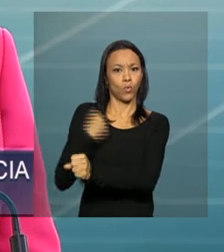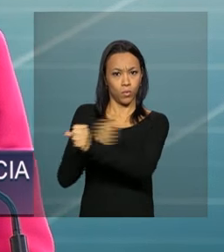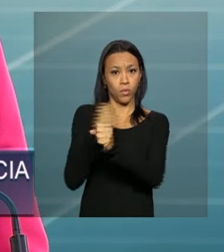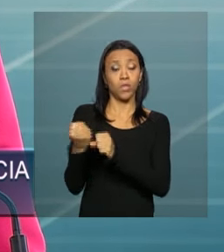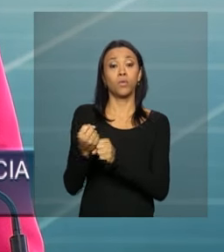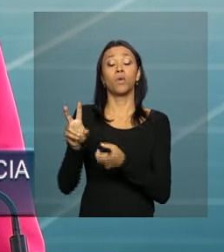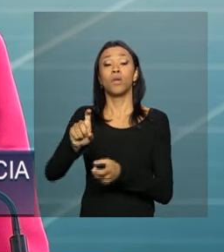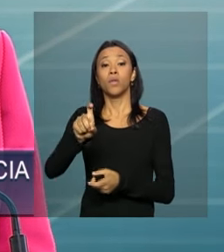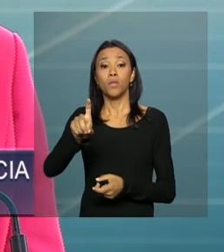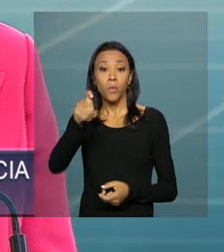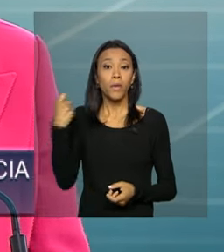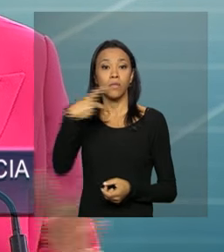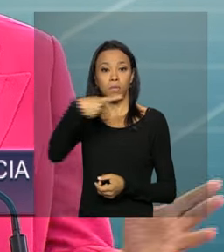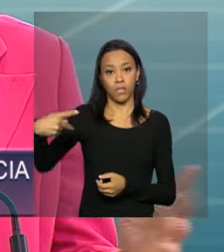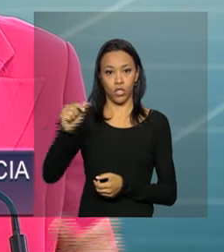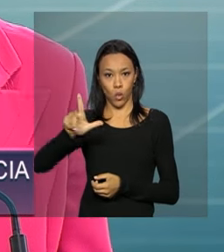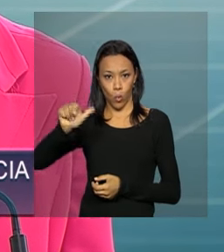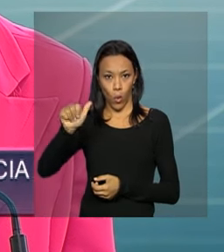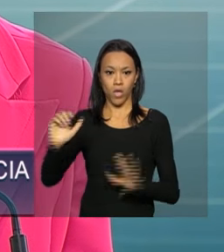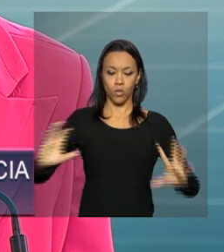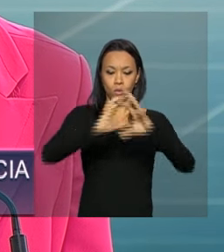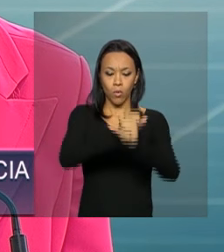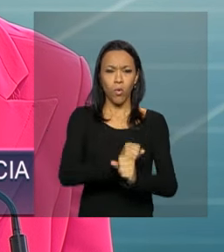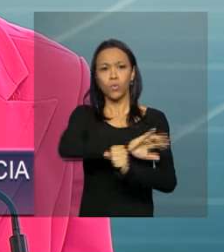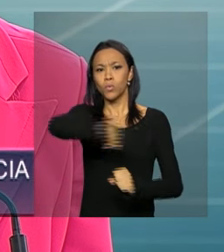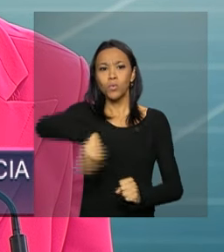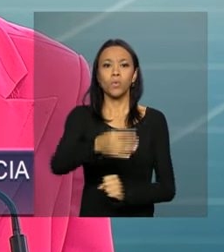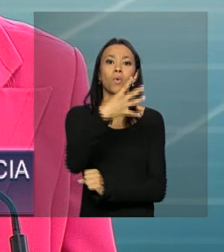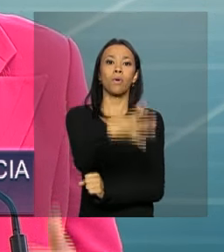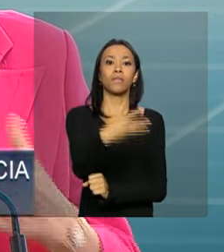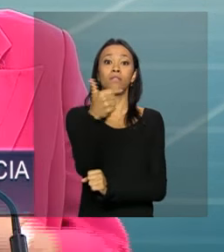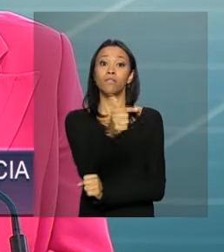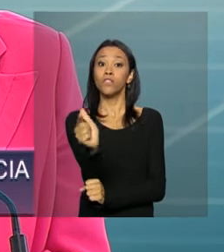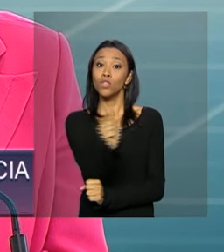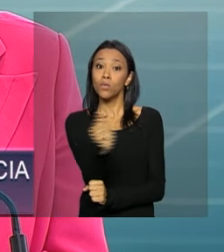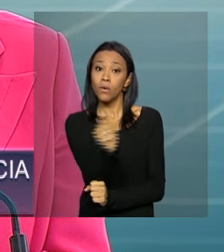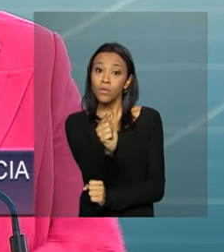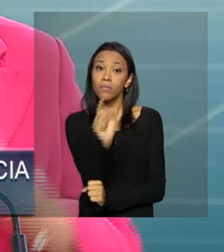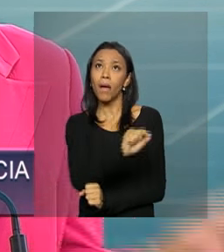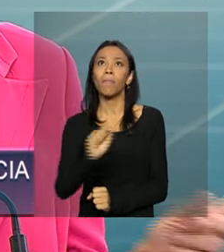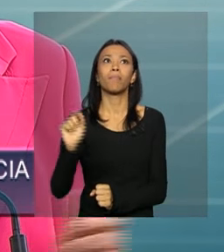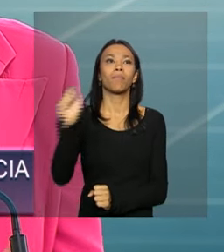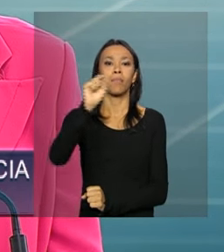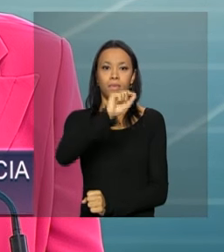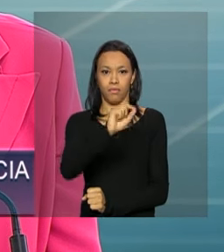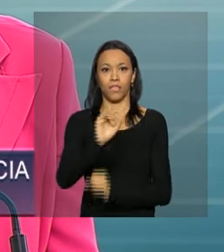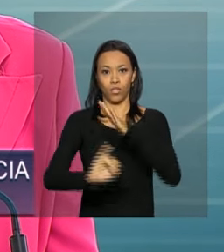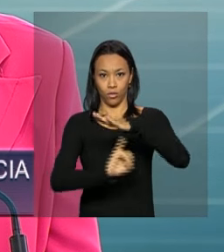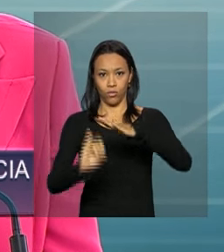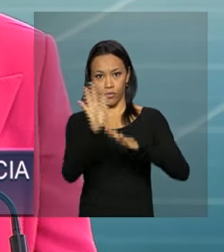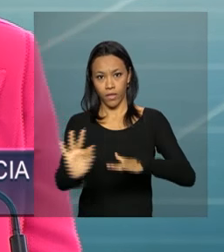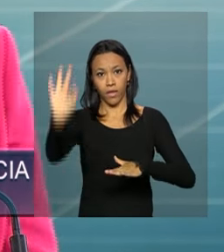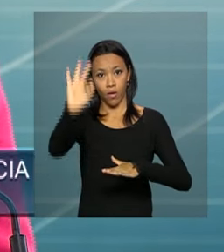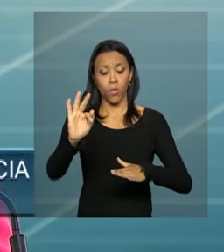Lula, nós chegamos a 422. No resto de toda a história do